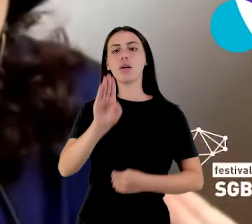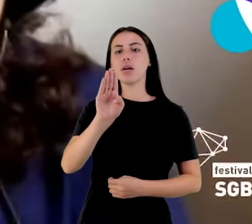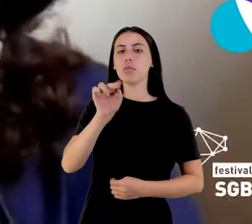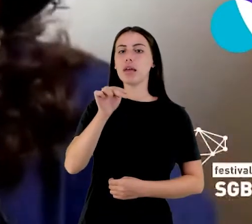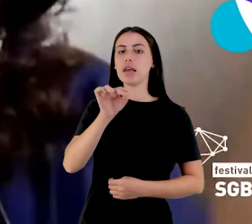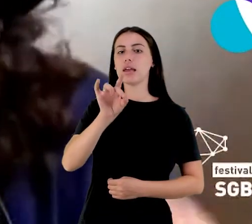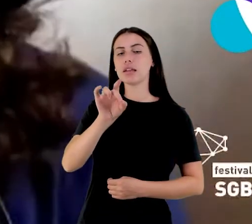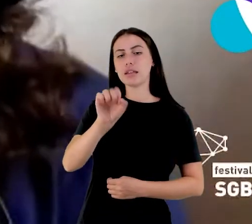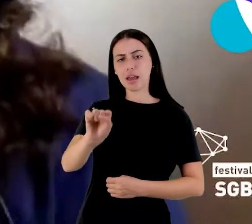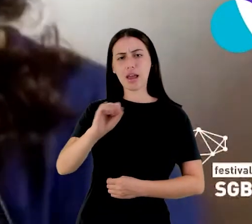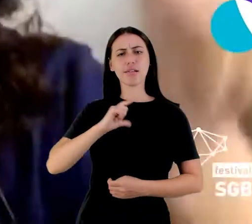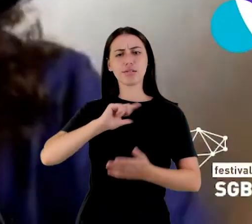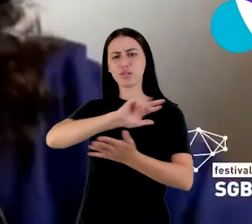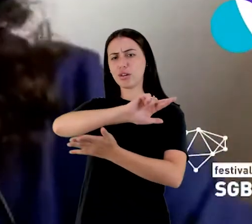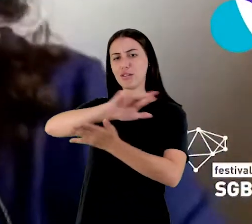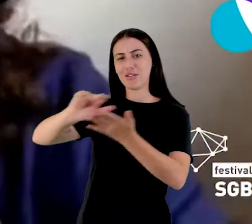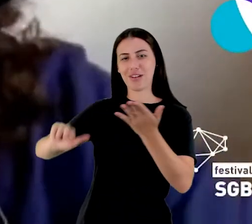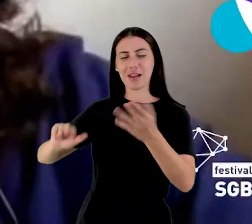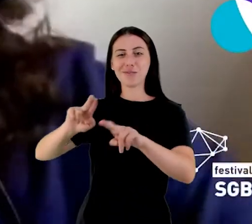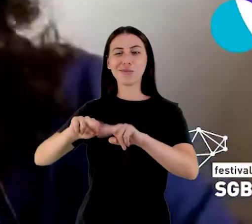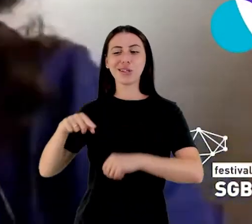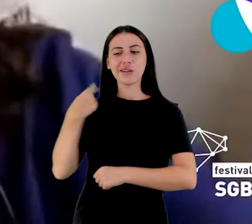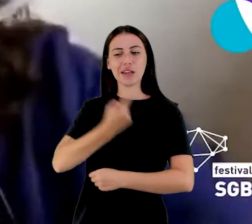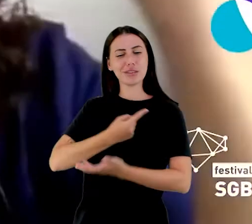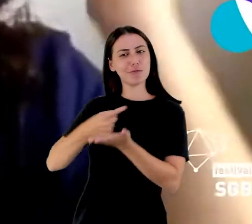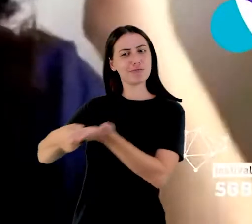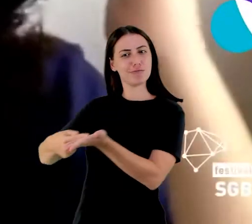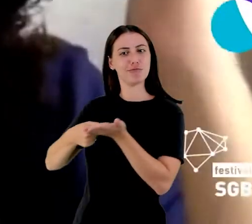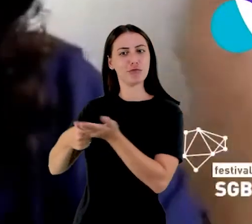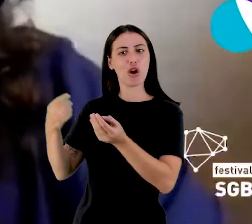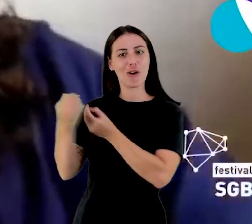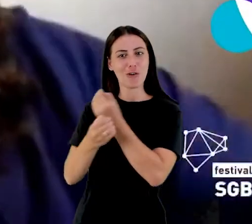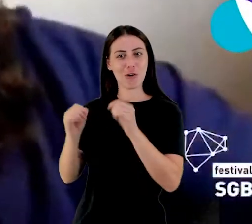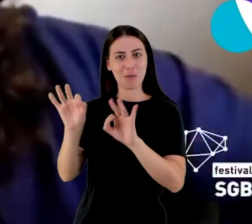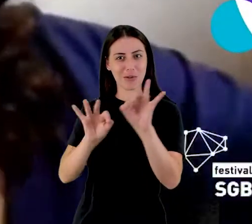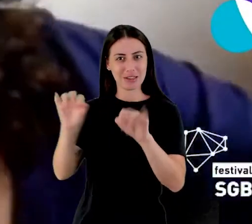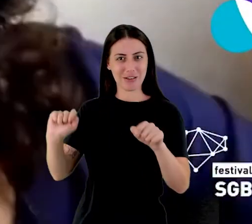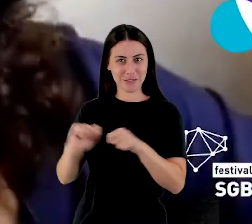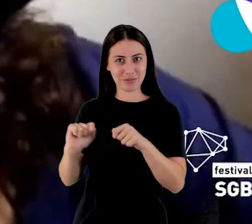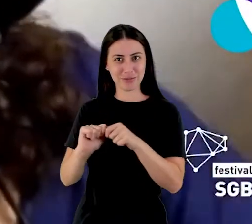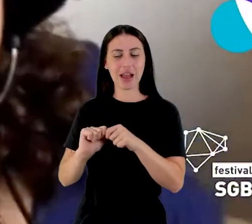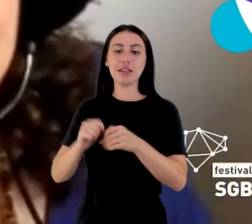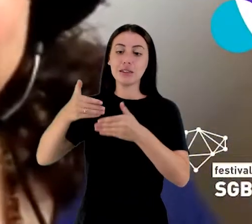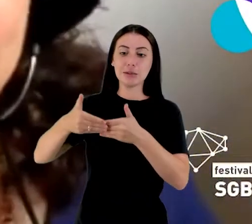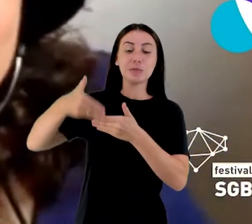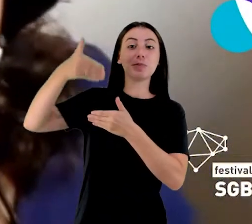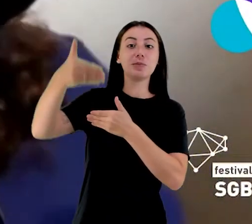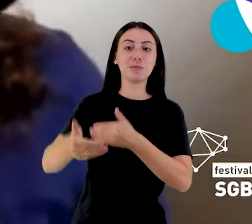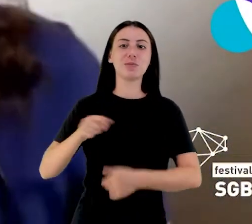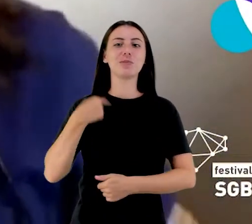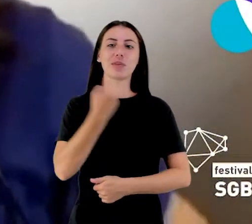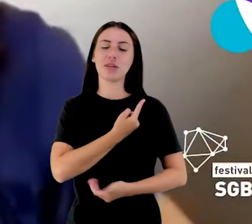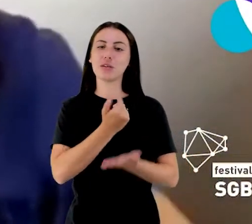atuação, então precisa ter uma pessoa que vai tocar, né, com disciplina e estratégia a campanha para